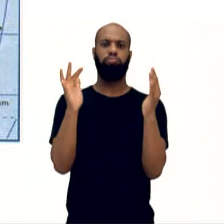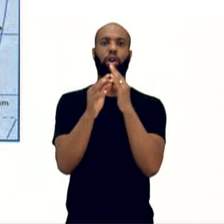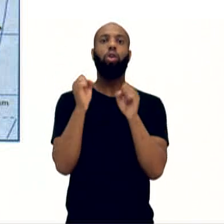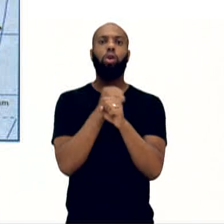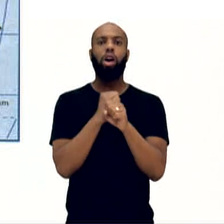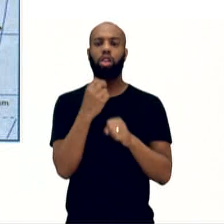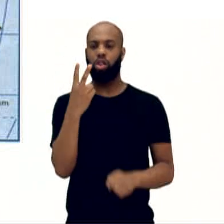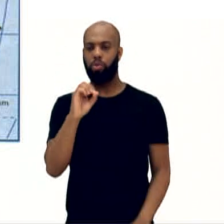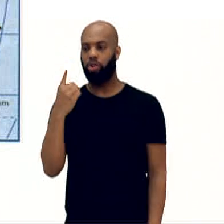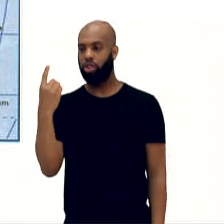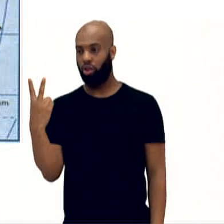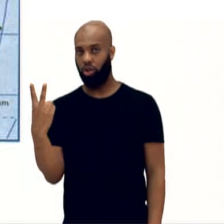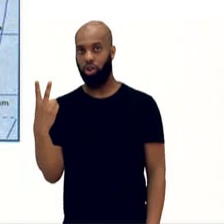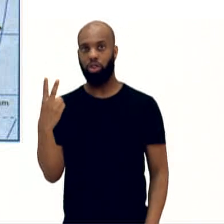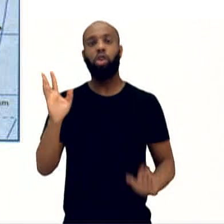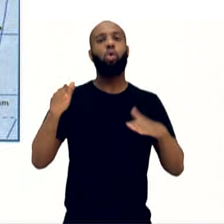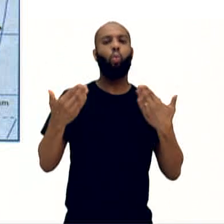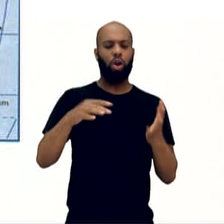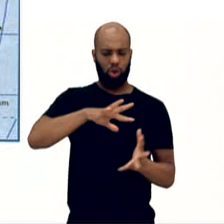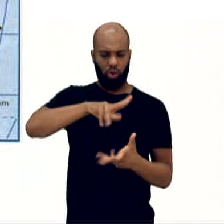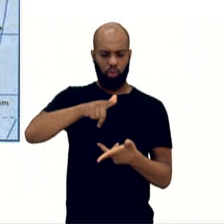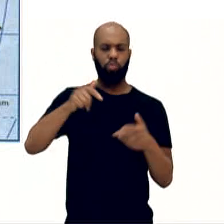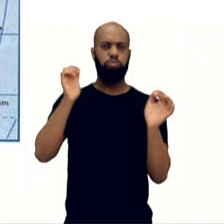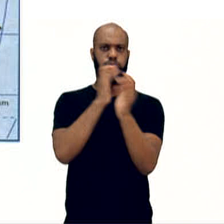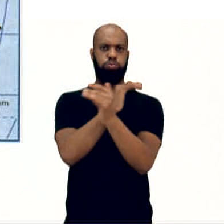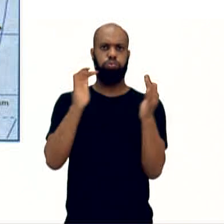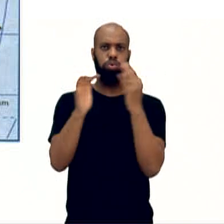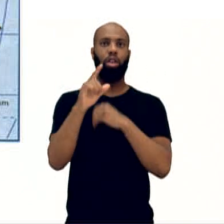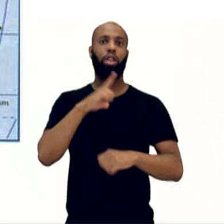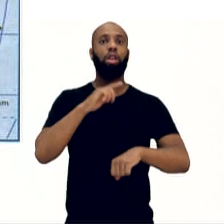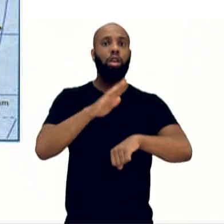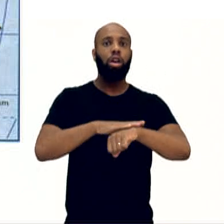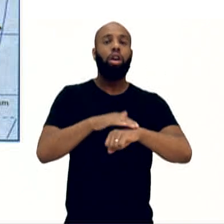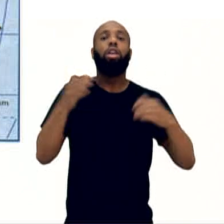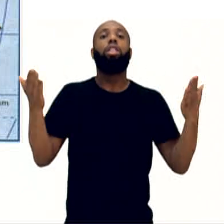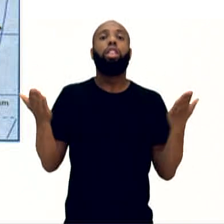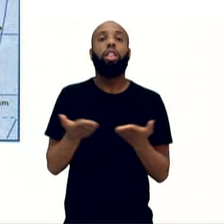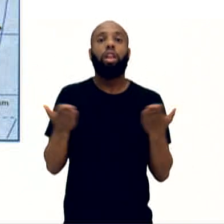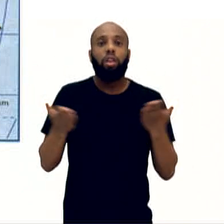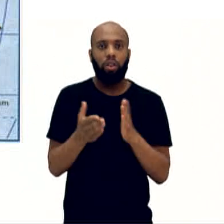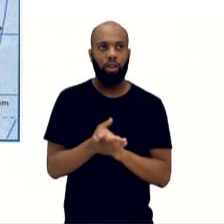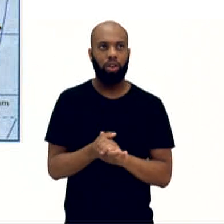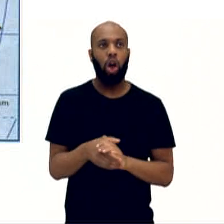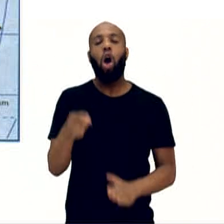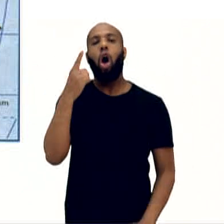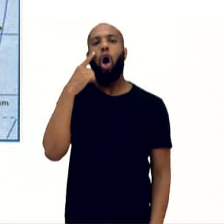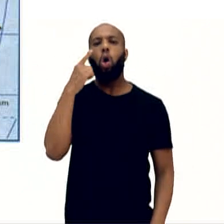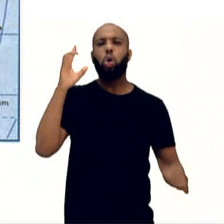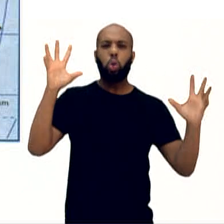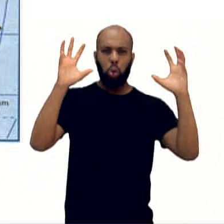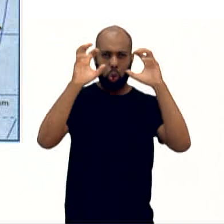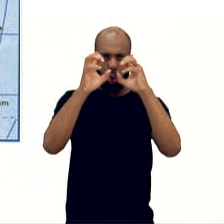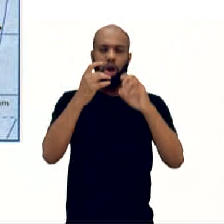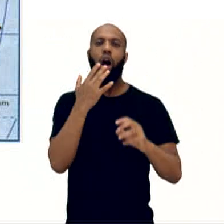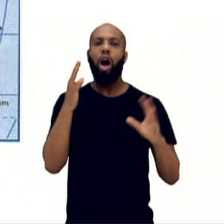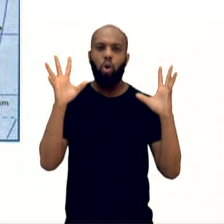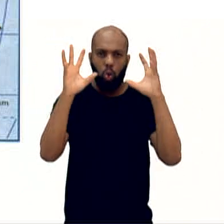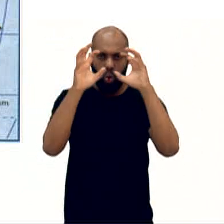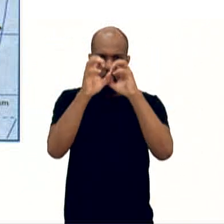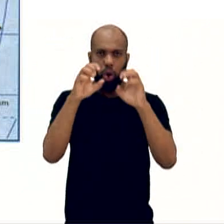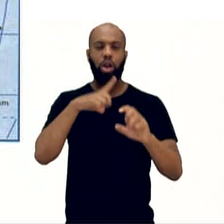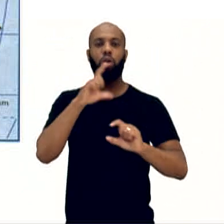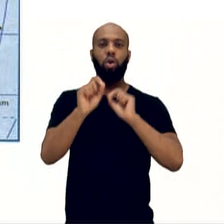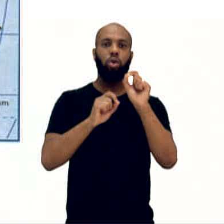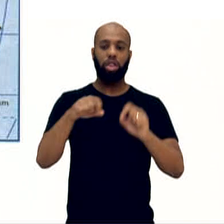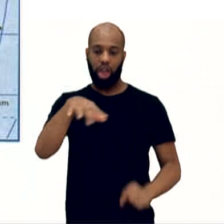Então, o quanto o mundo está urbanizado nesse momento aqui. Os tons mais escuros refletem para nós